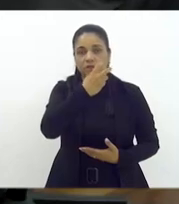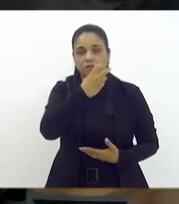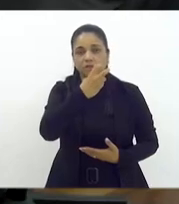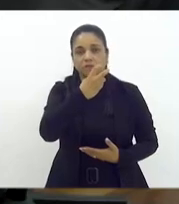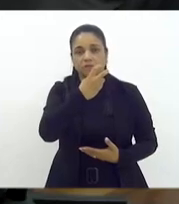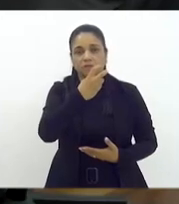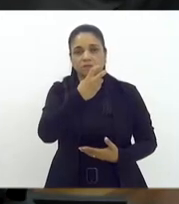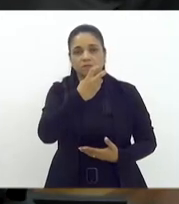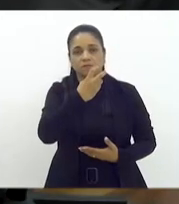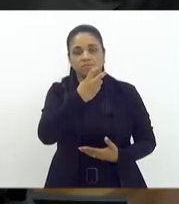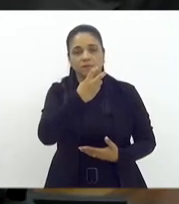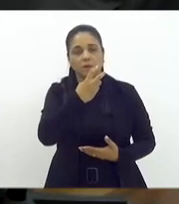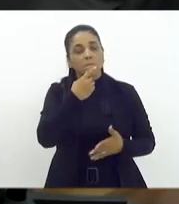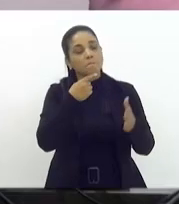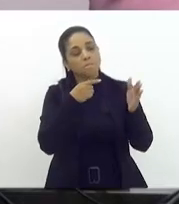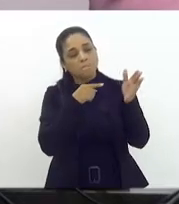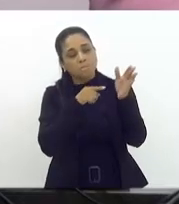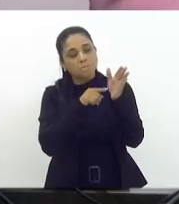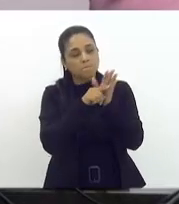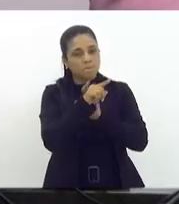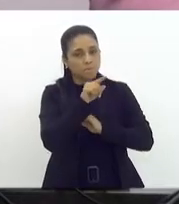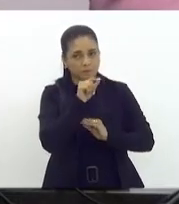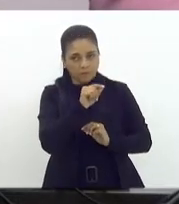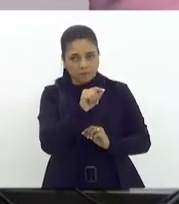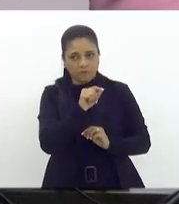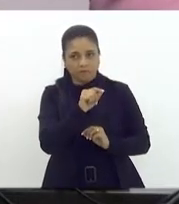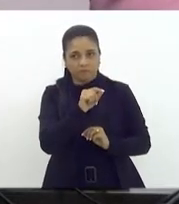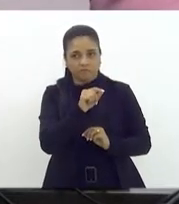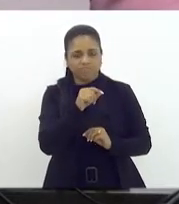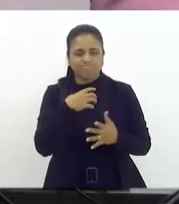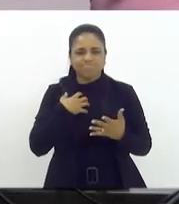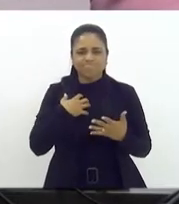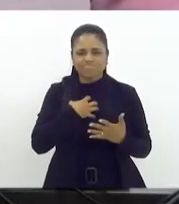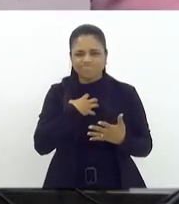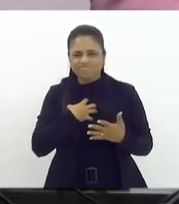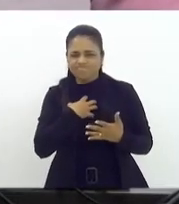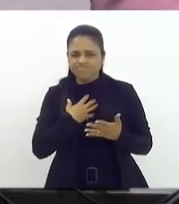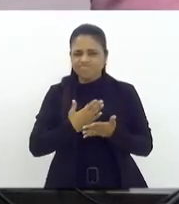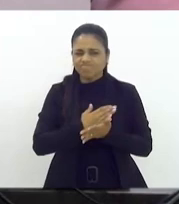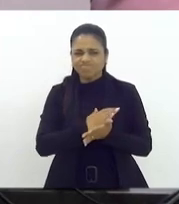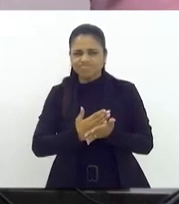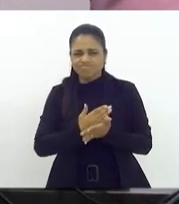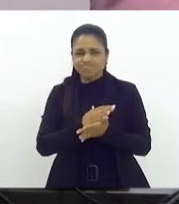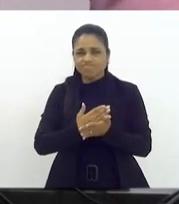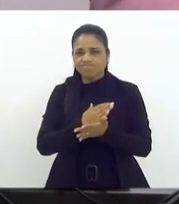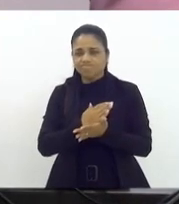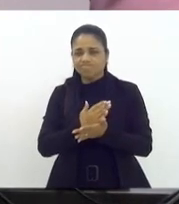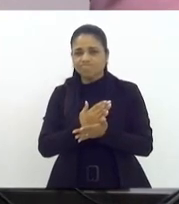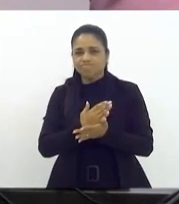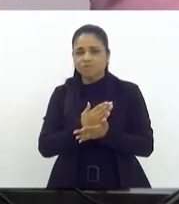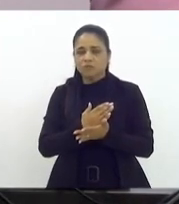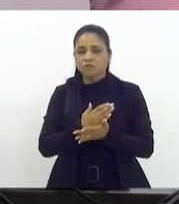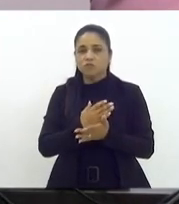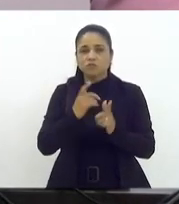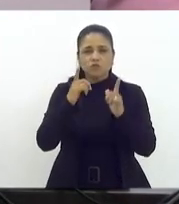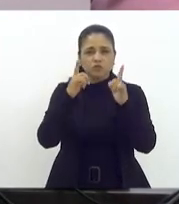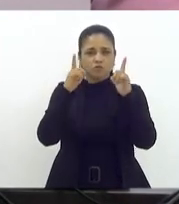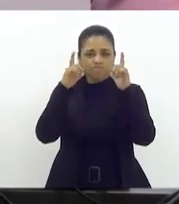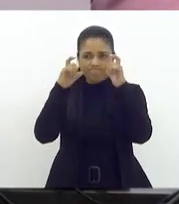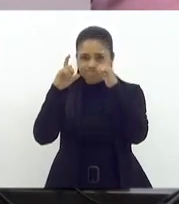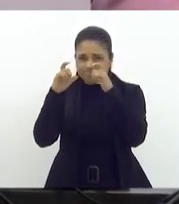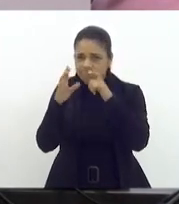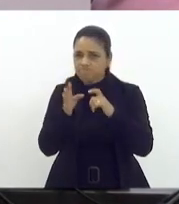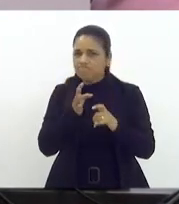endereçar uma questão que tem mim inquietado em relação a produção de reconhecimentos